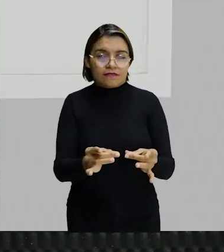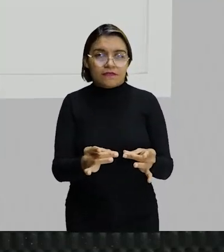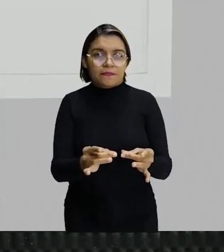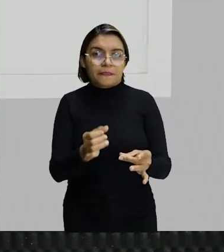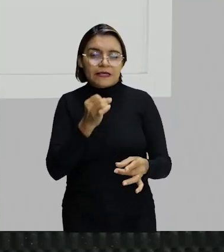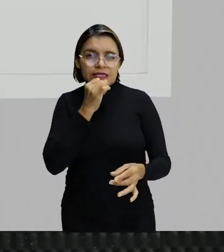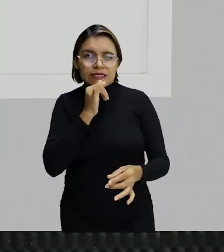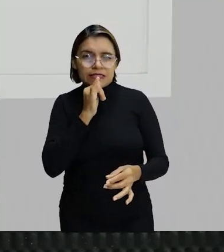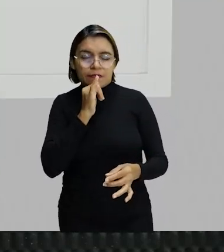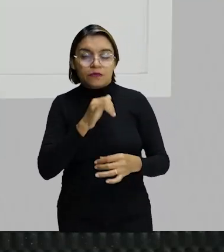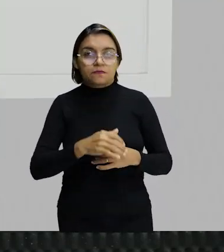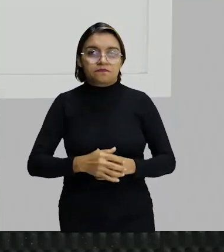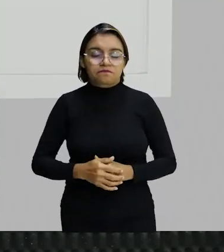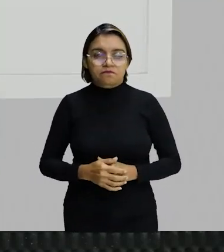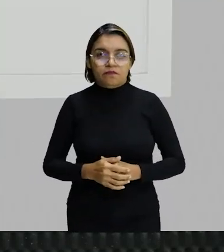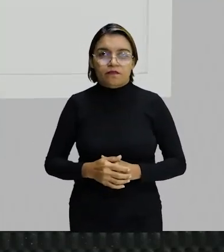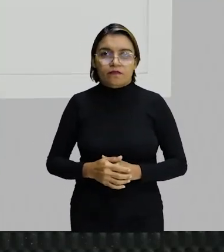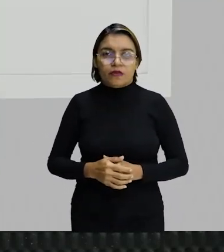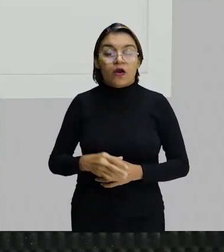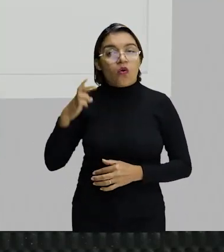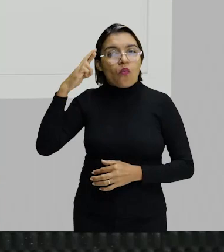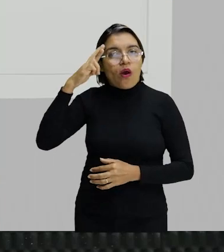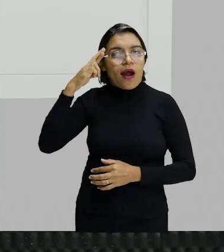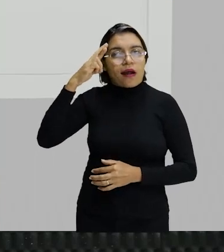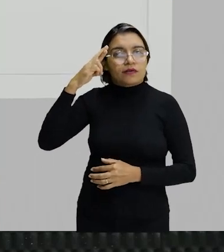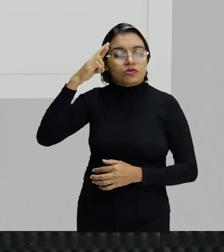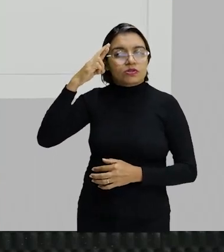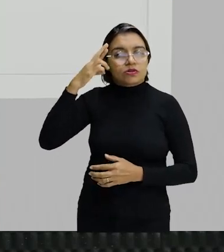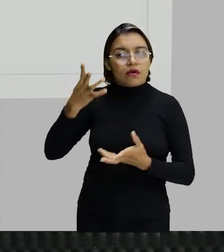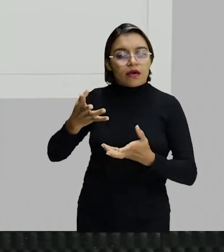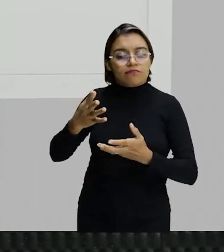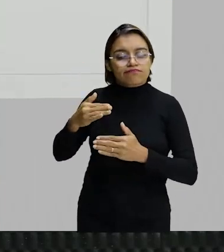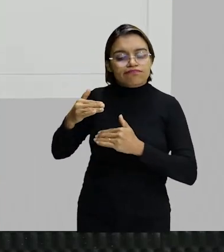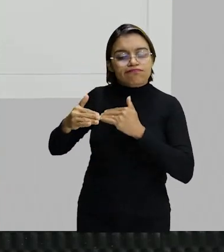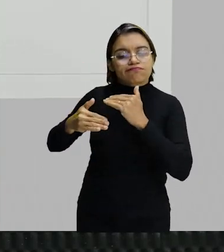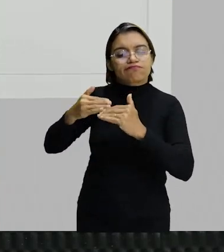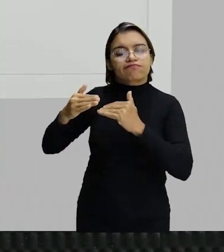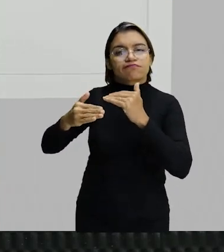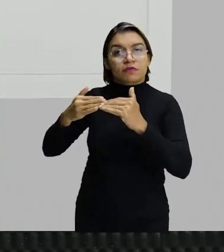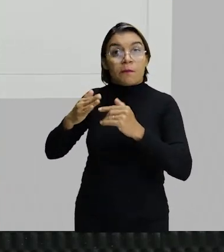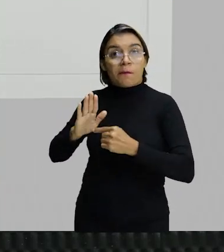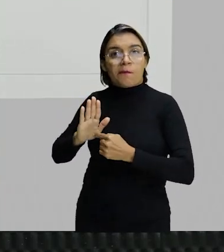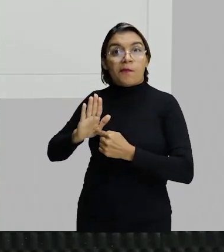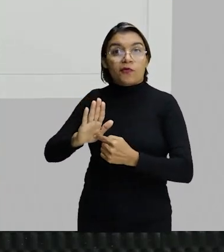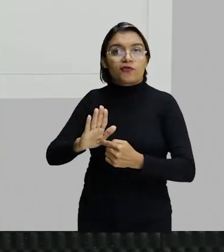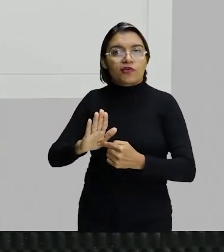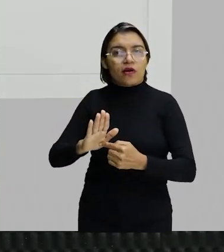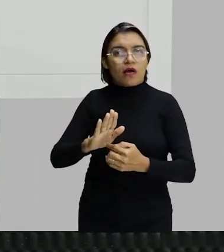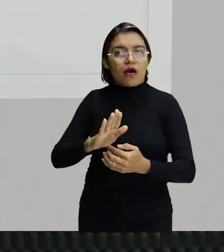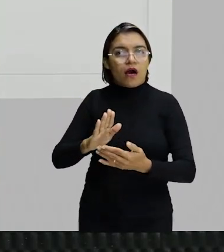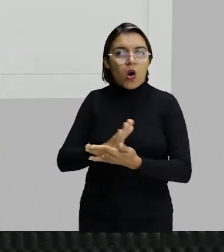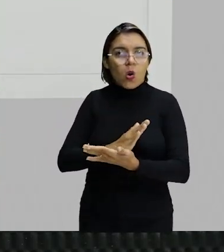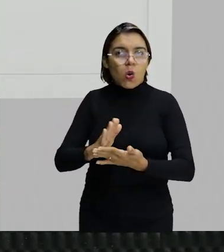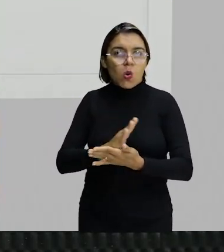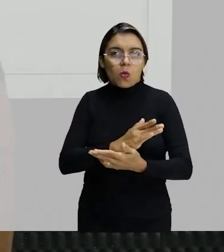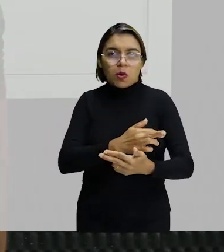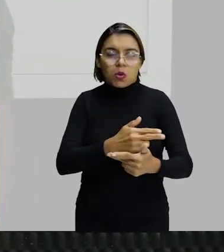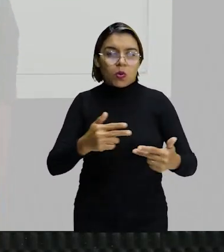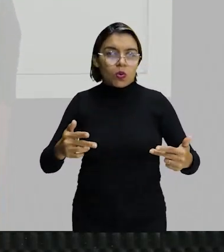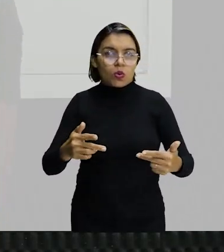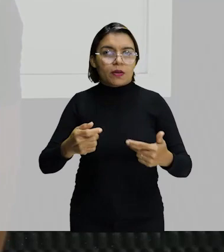se eu quero, por exemplo, desenvolver um raciocínio em que eu vou demonstrar alguma coisa, tá? Em que eu tenho